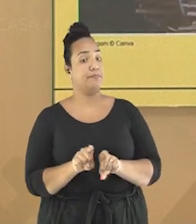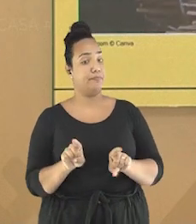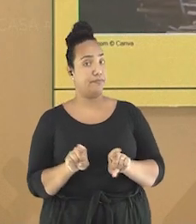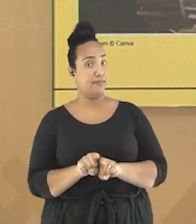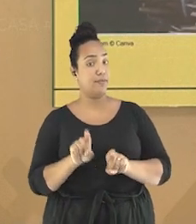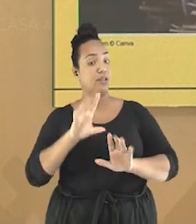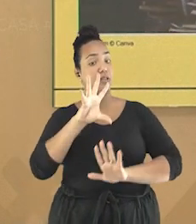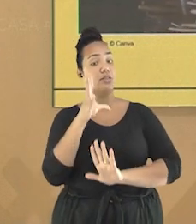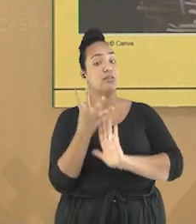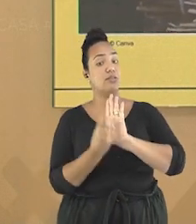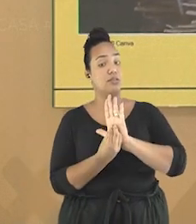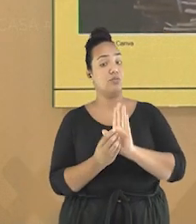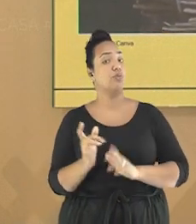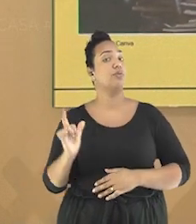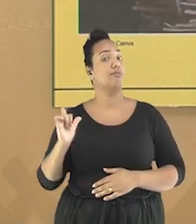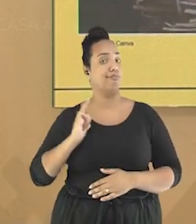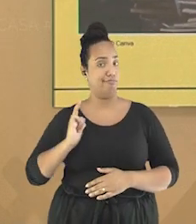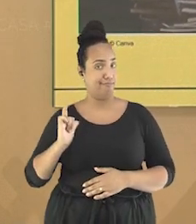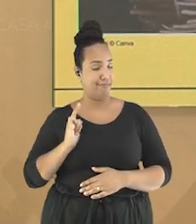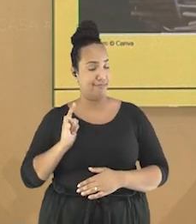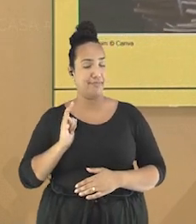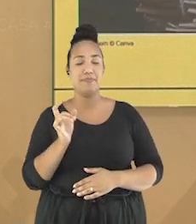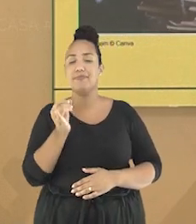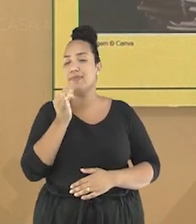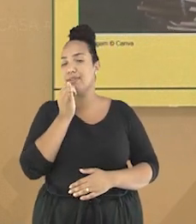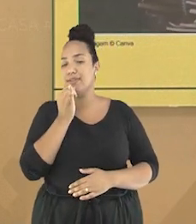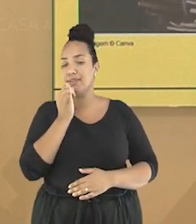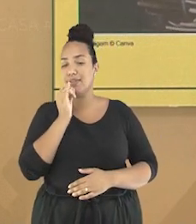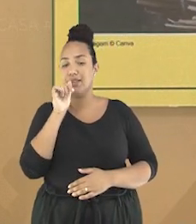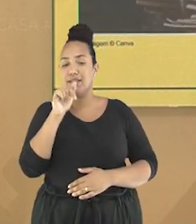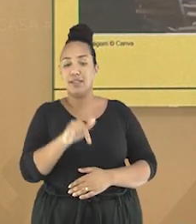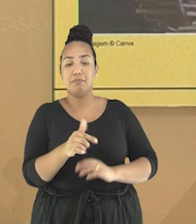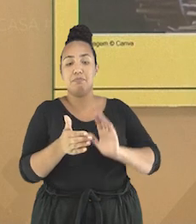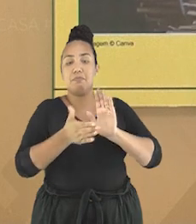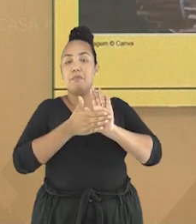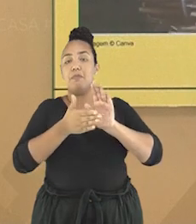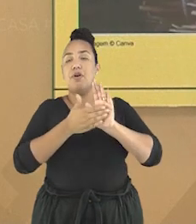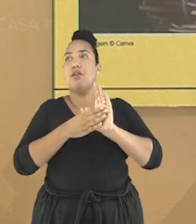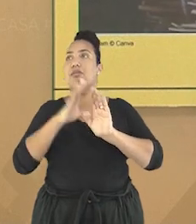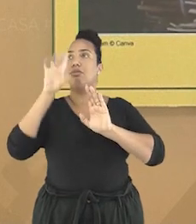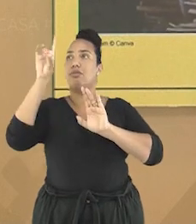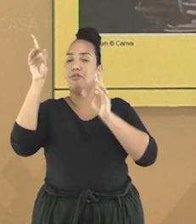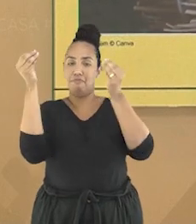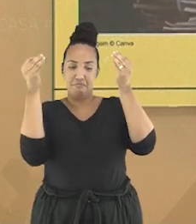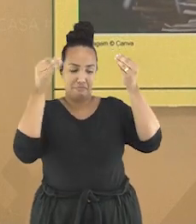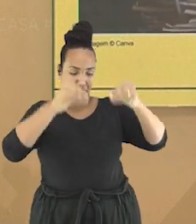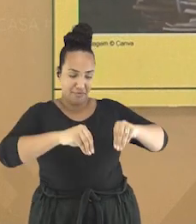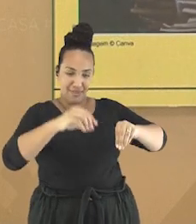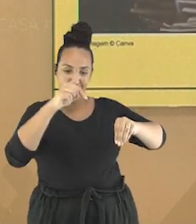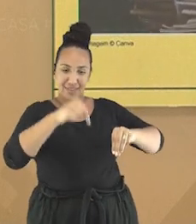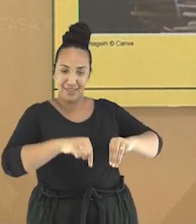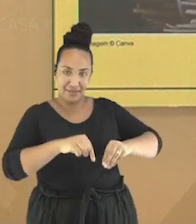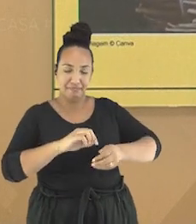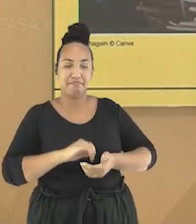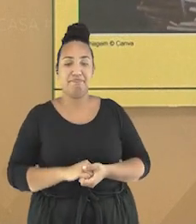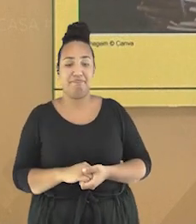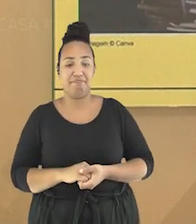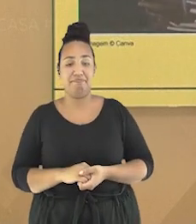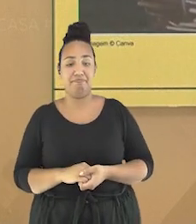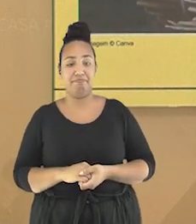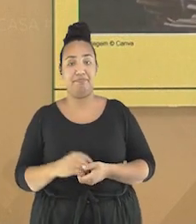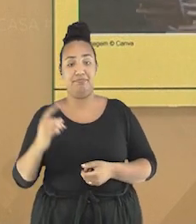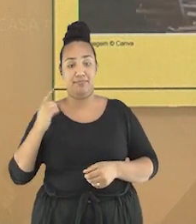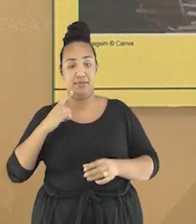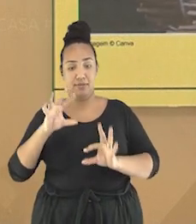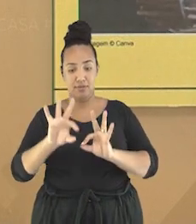um simbolismo de ser um recipiente que recebe os propósitos de Deus. A palha traçada para